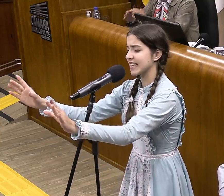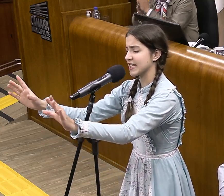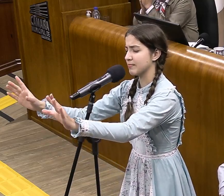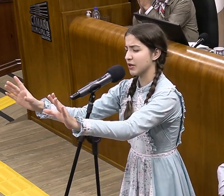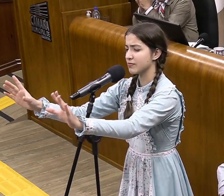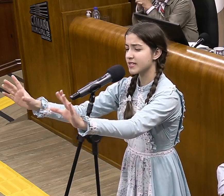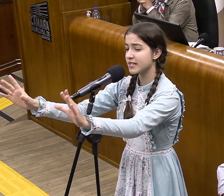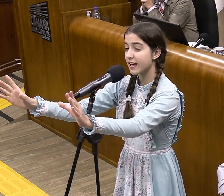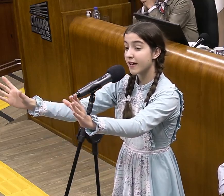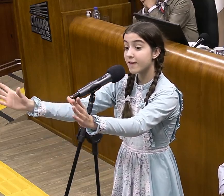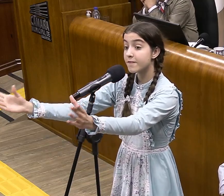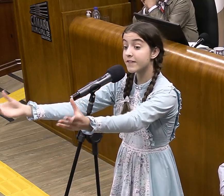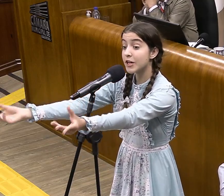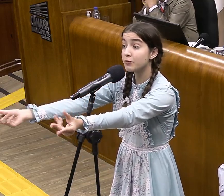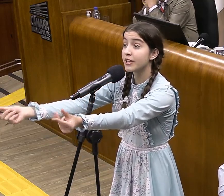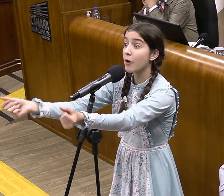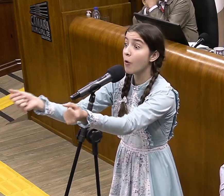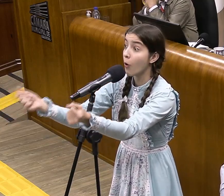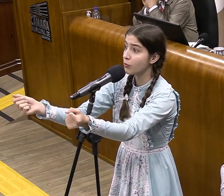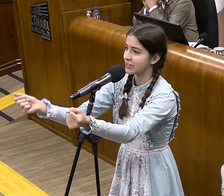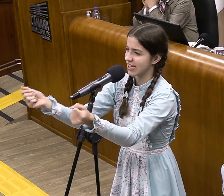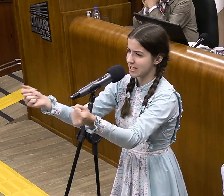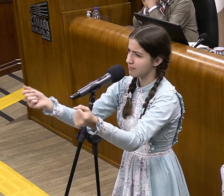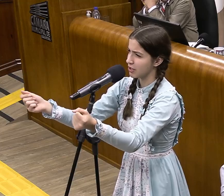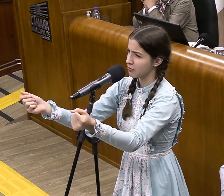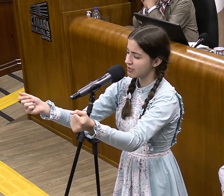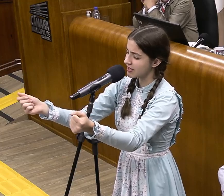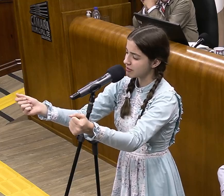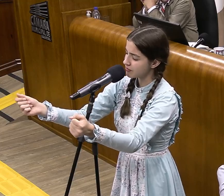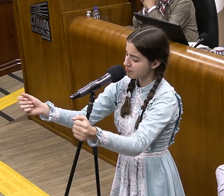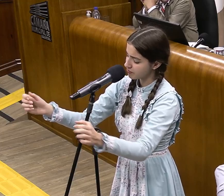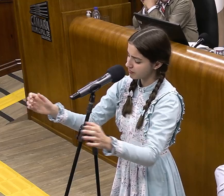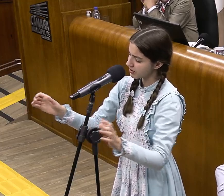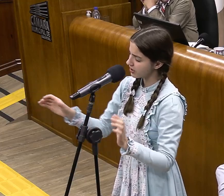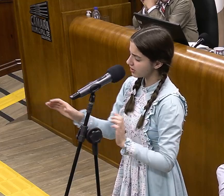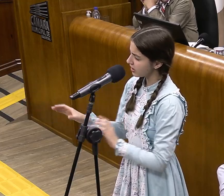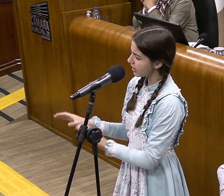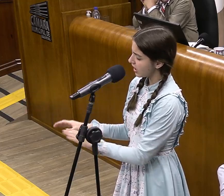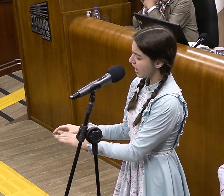Que essas mãos vinham de outras mãos,